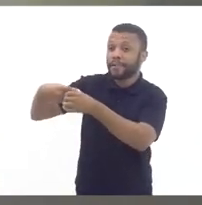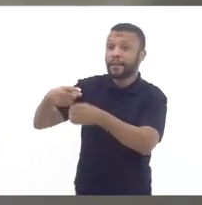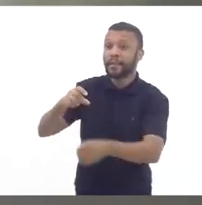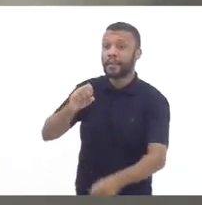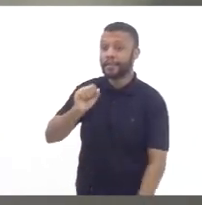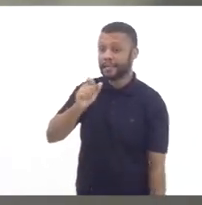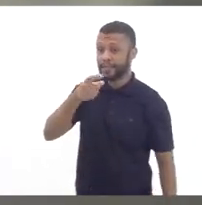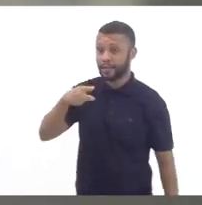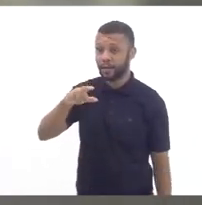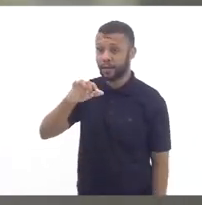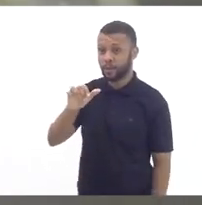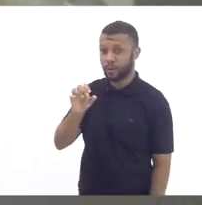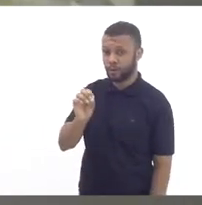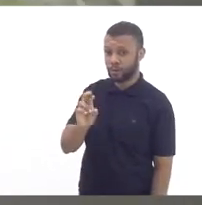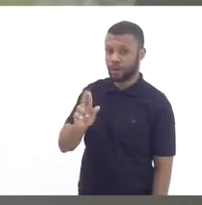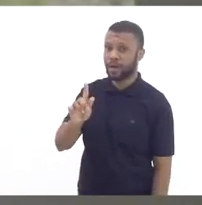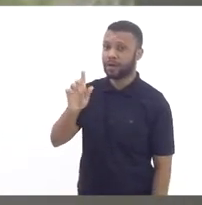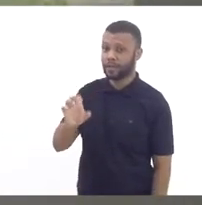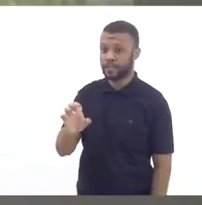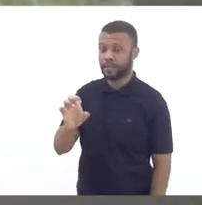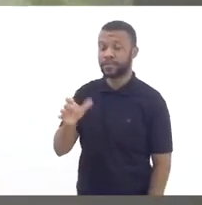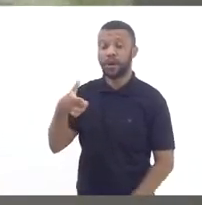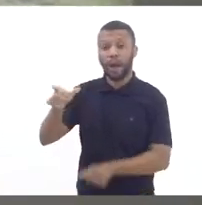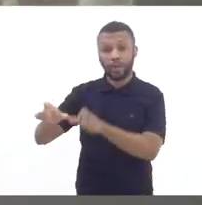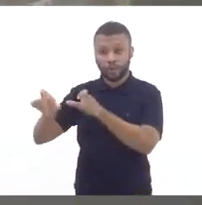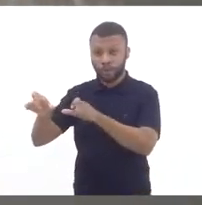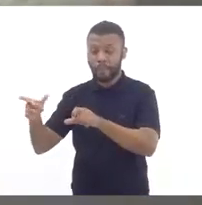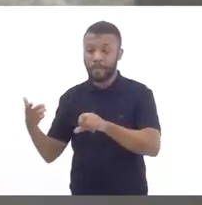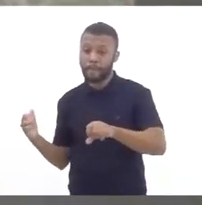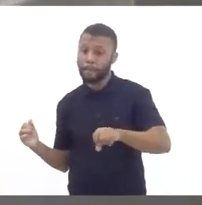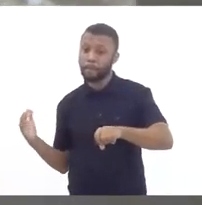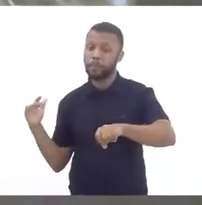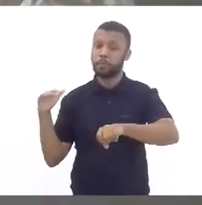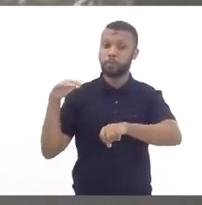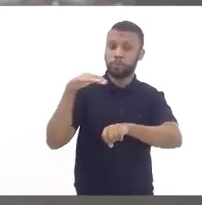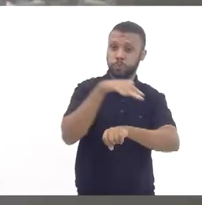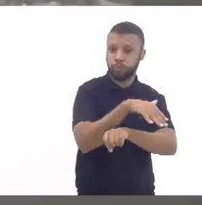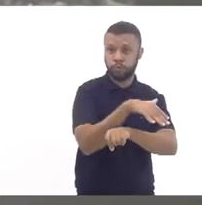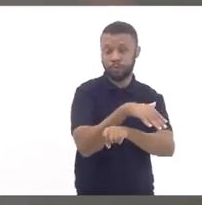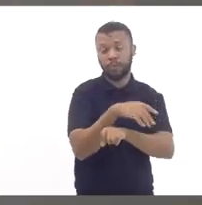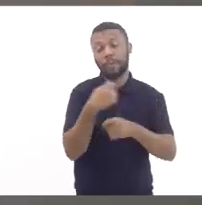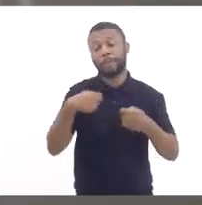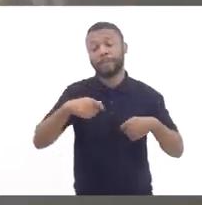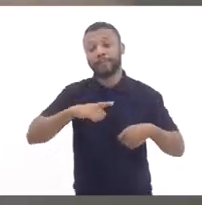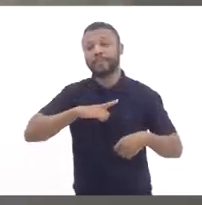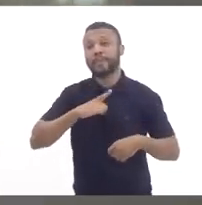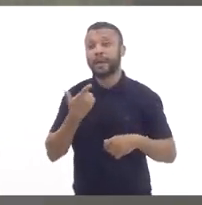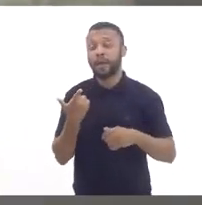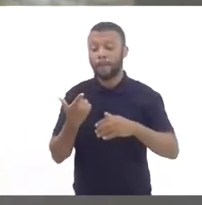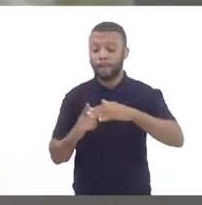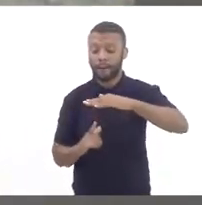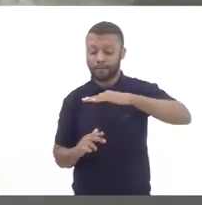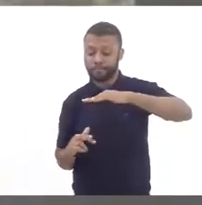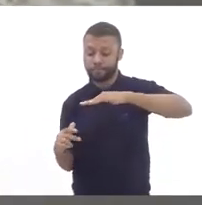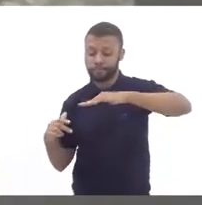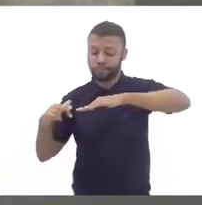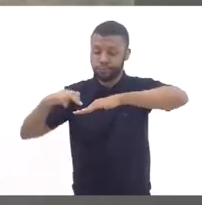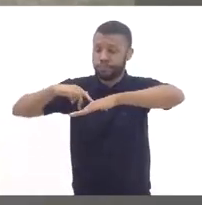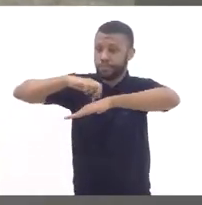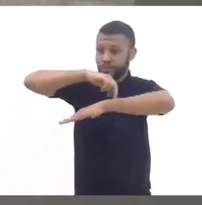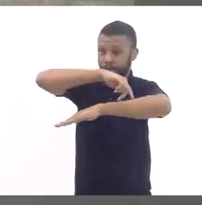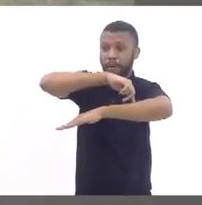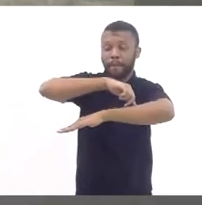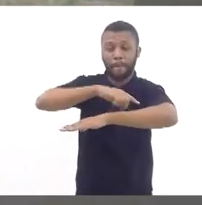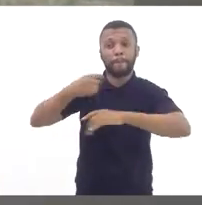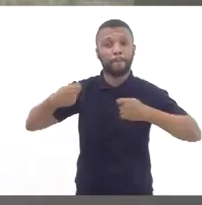pessoal, para poder passar para lá, tem que abrir aquele buraco ali para passar. Achei que tem aqui uma passarela. Dá uma olhada atravessando lá.